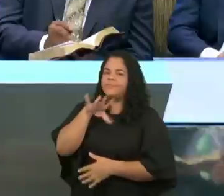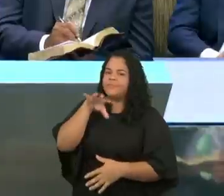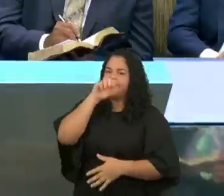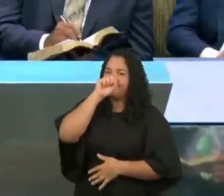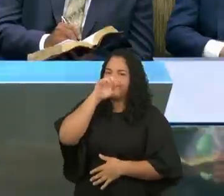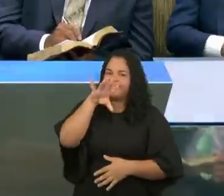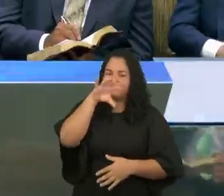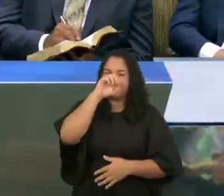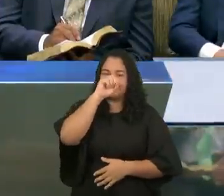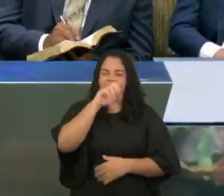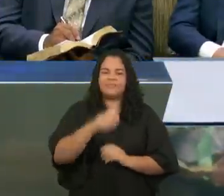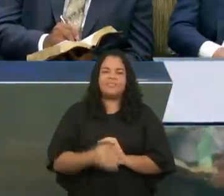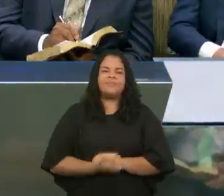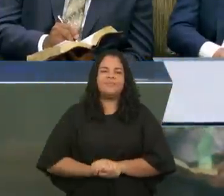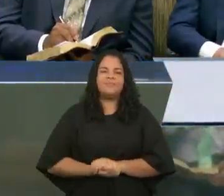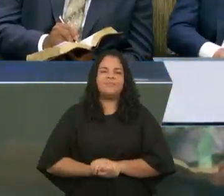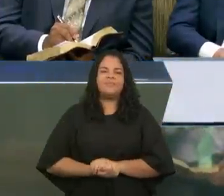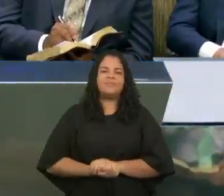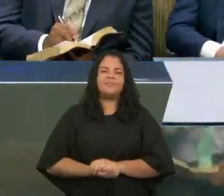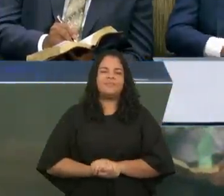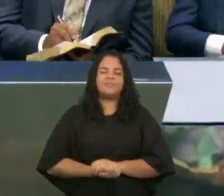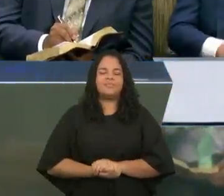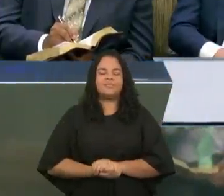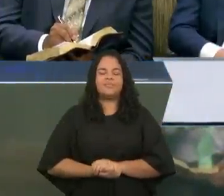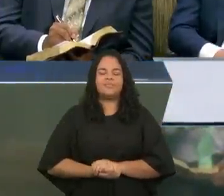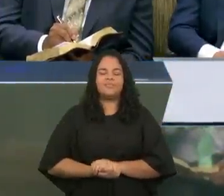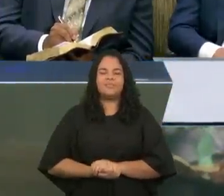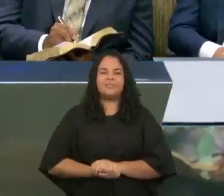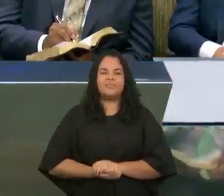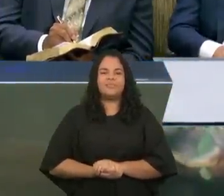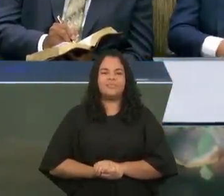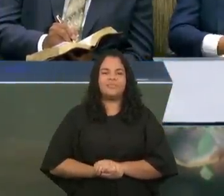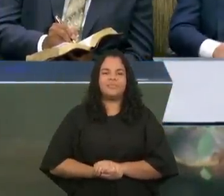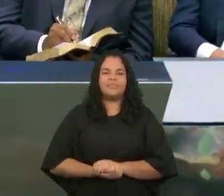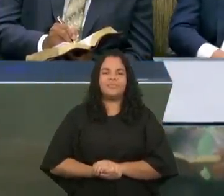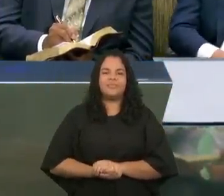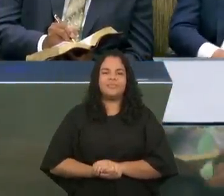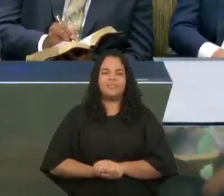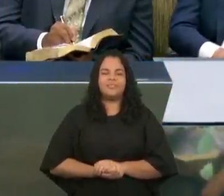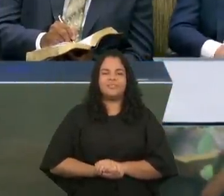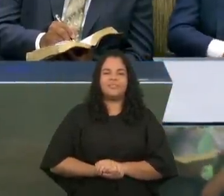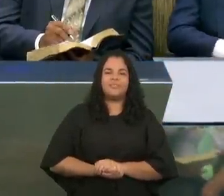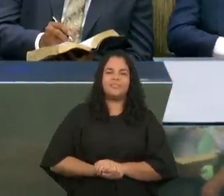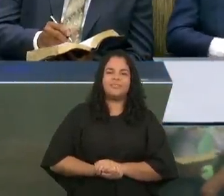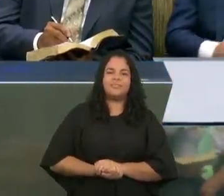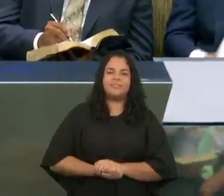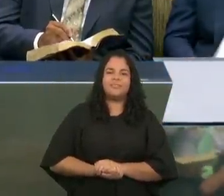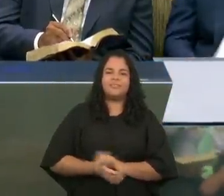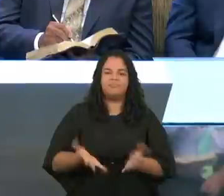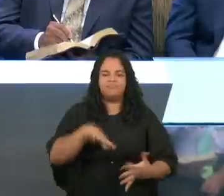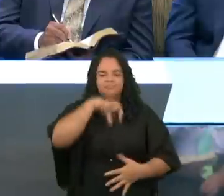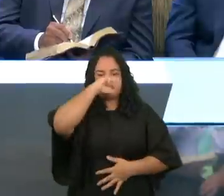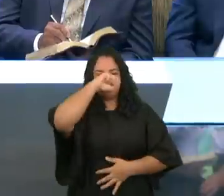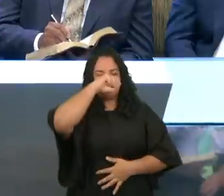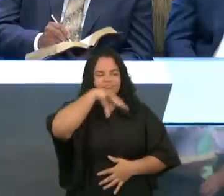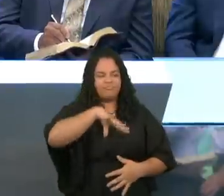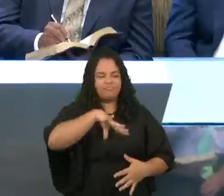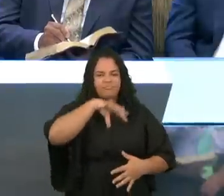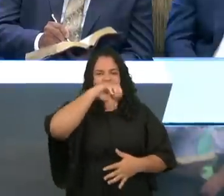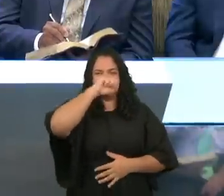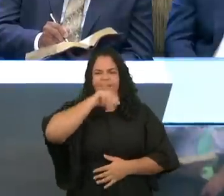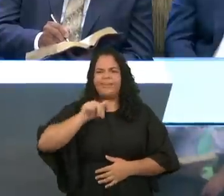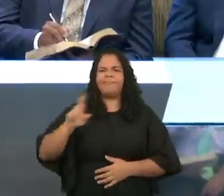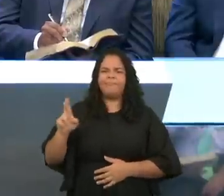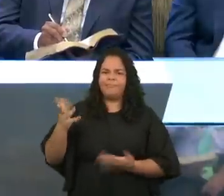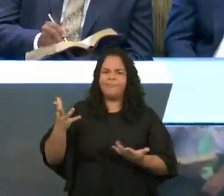ainda. Vem a parte profética depois da palavra. Diga amém. O nível de oxigênio corresponde a 21%